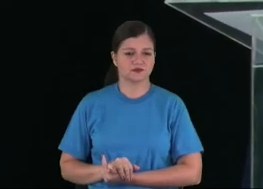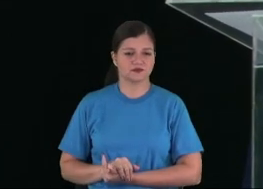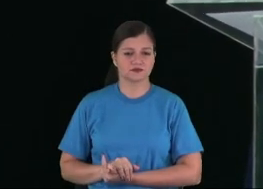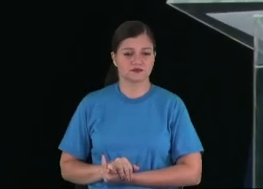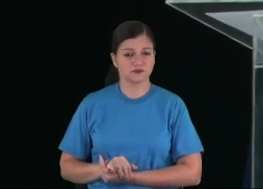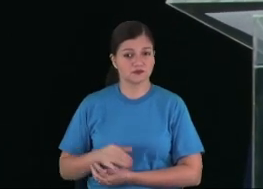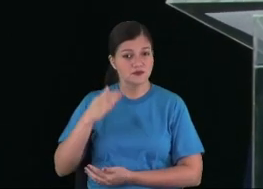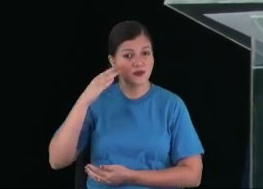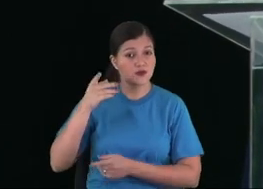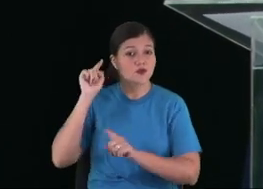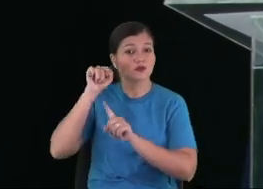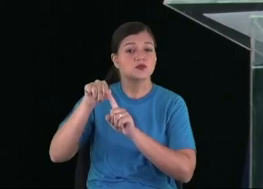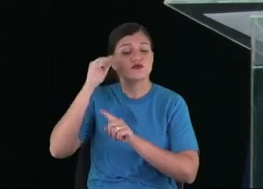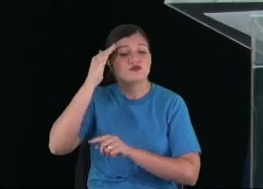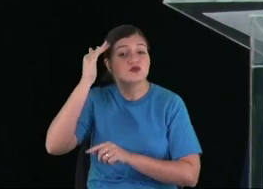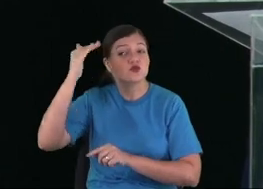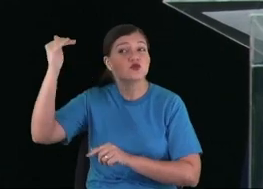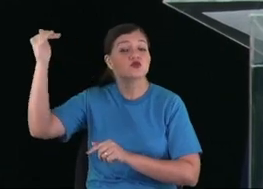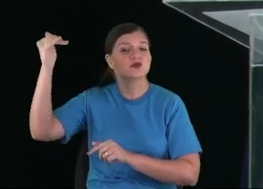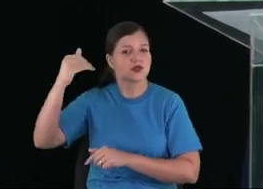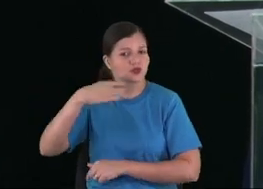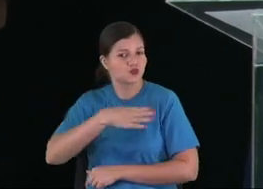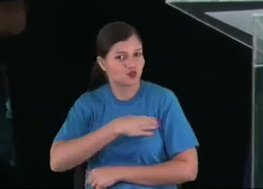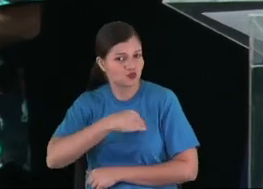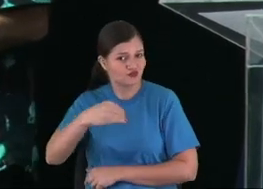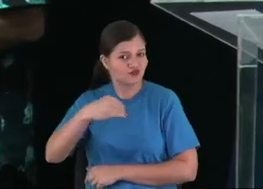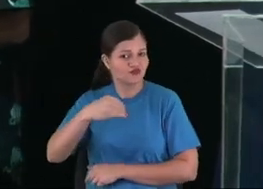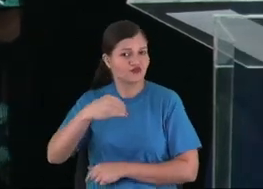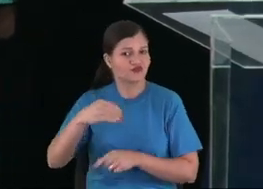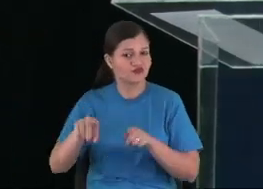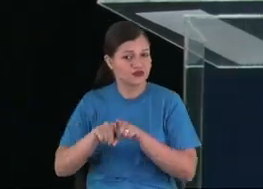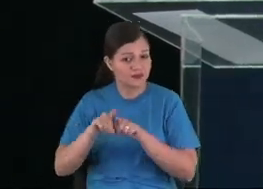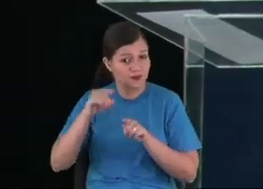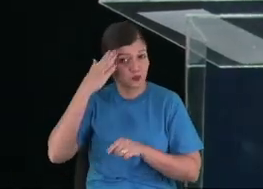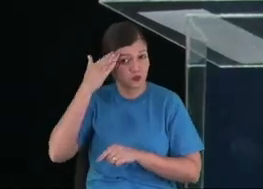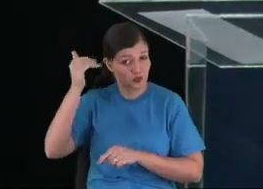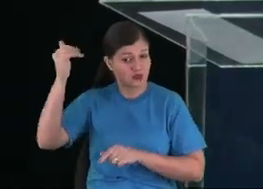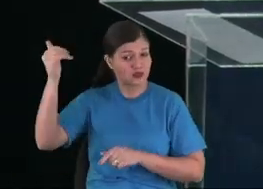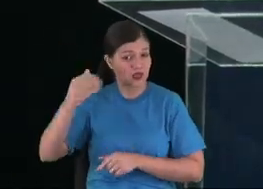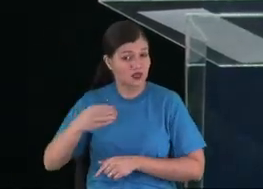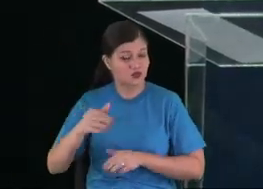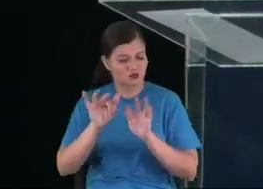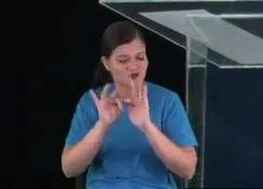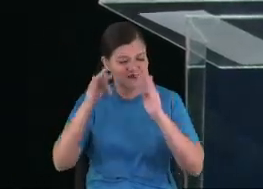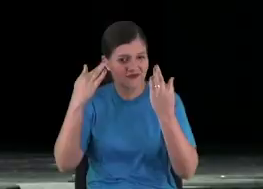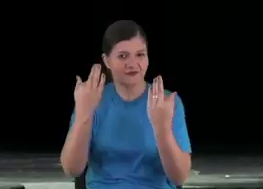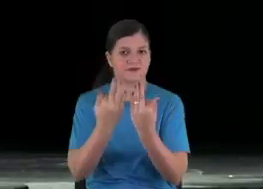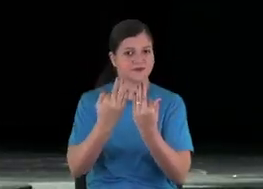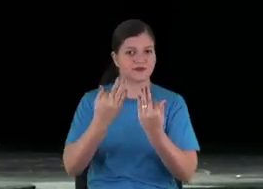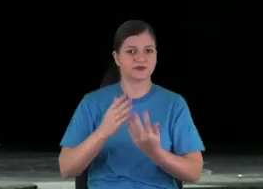no sucesso dos filhos, no sucesso da vida familiar.